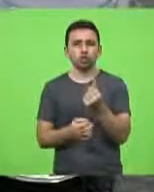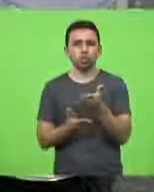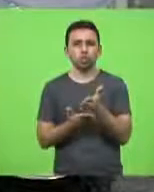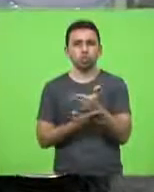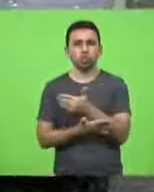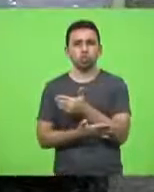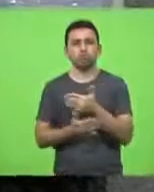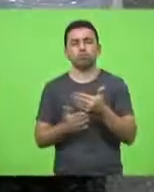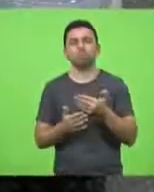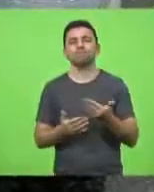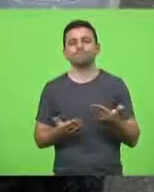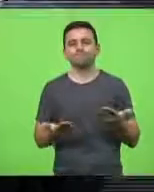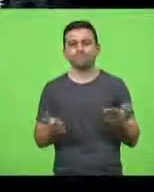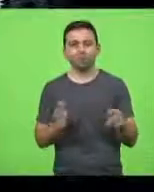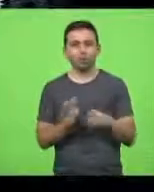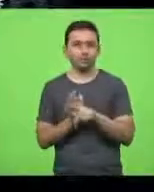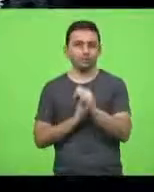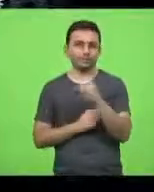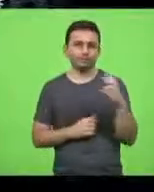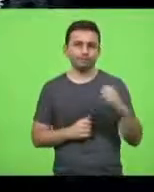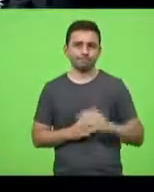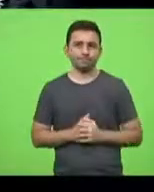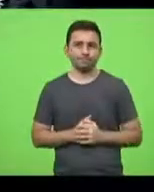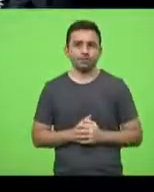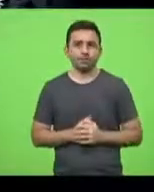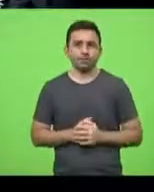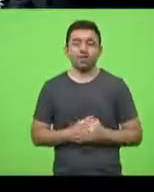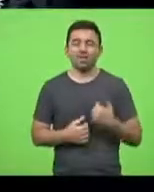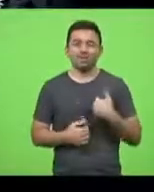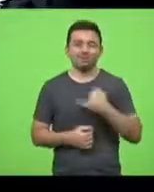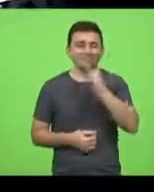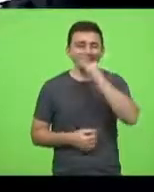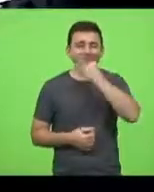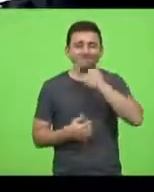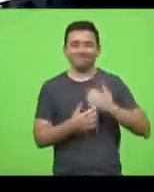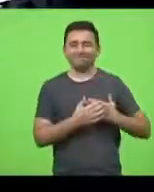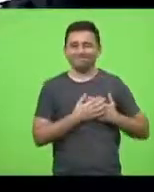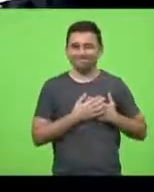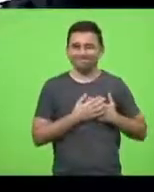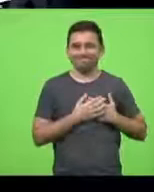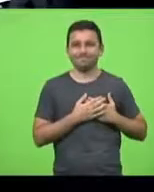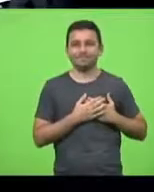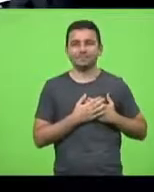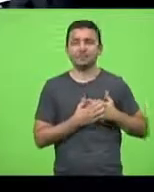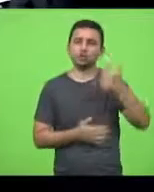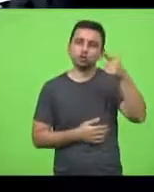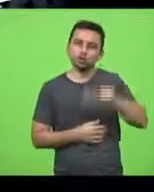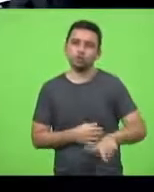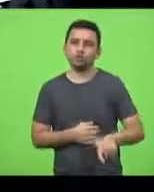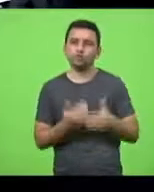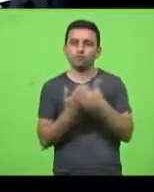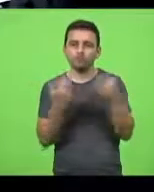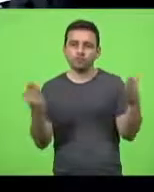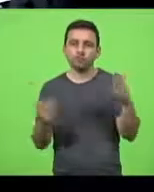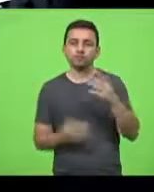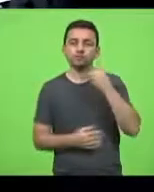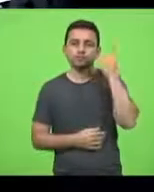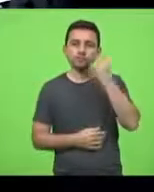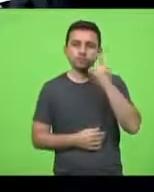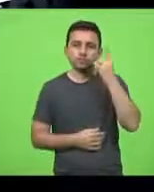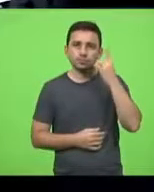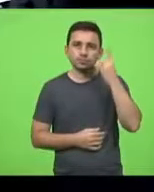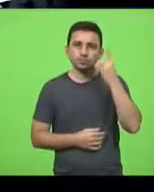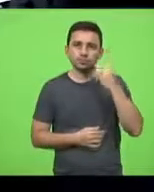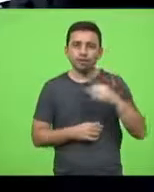Catarina. Eu lamento profundamente, mais uma vez, senhores deputados,